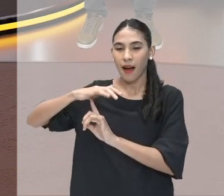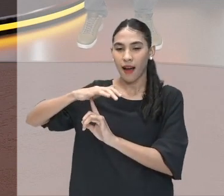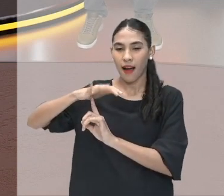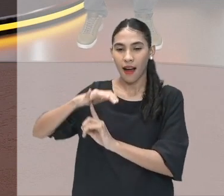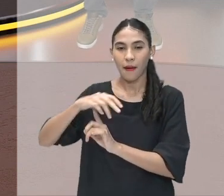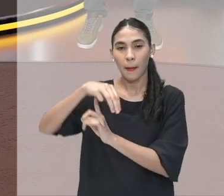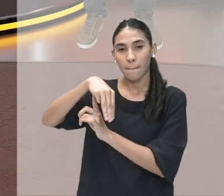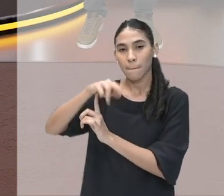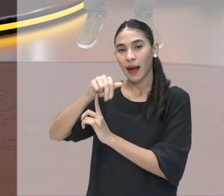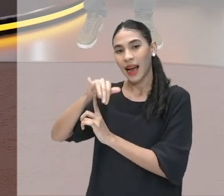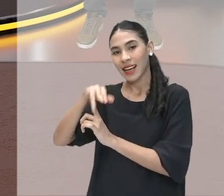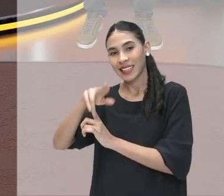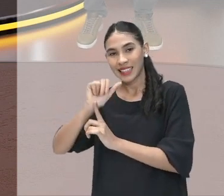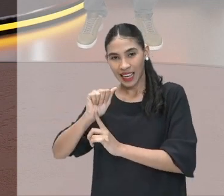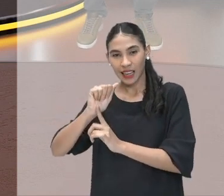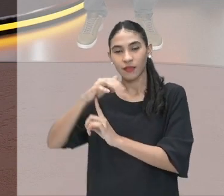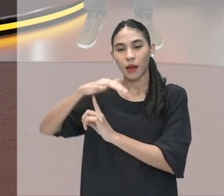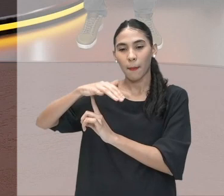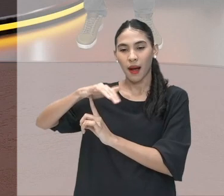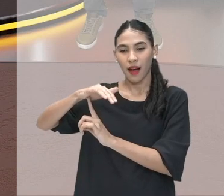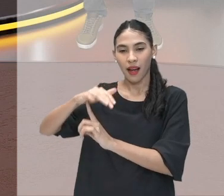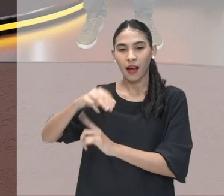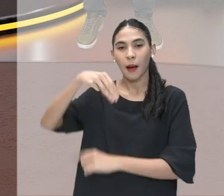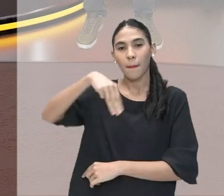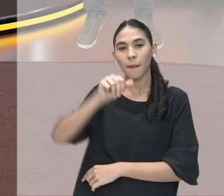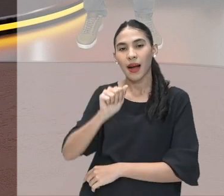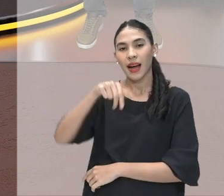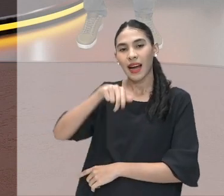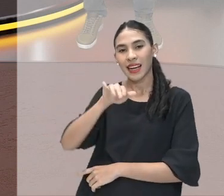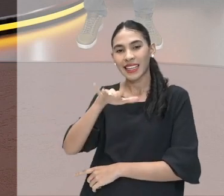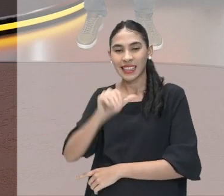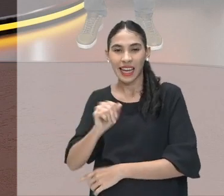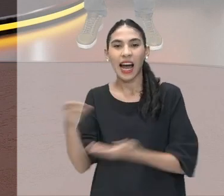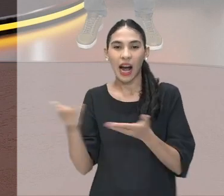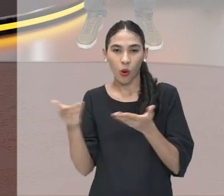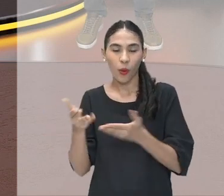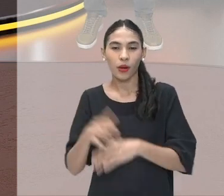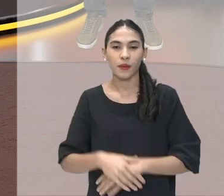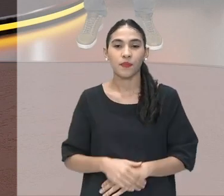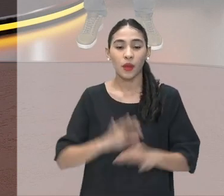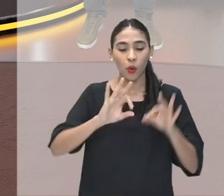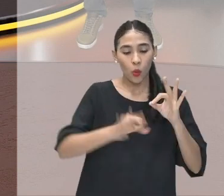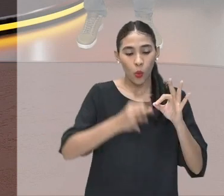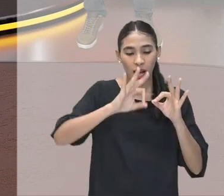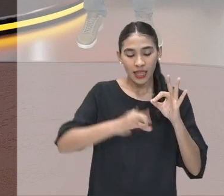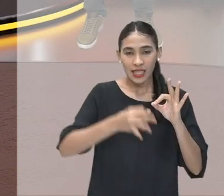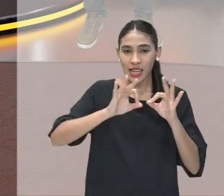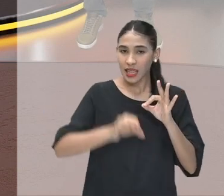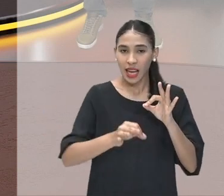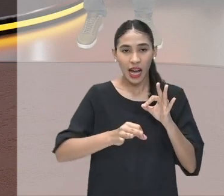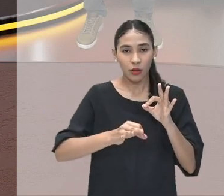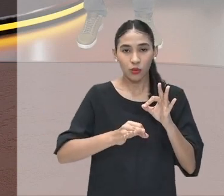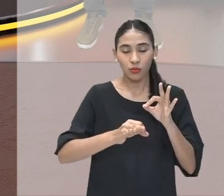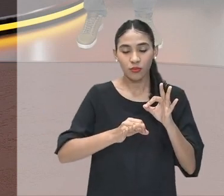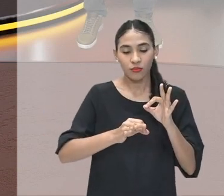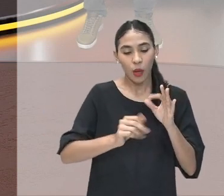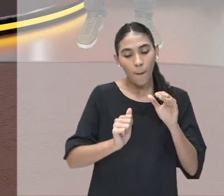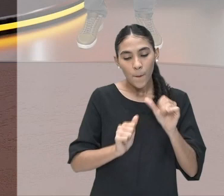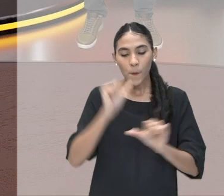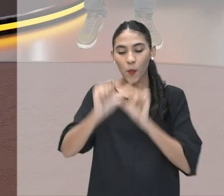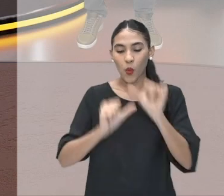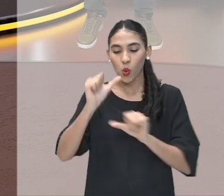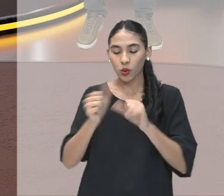a máquina na produção, daí maquinofatura. Passamos do artesanato para a manufatura,